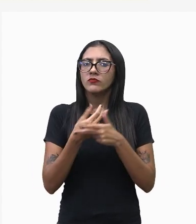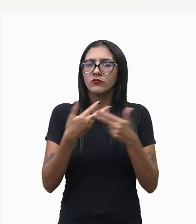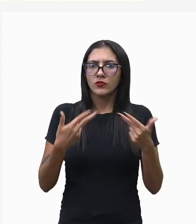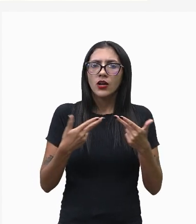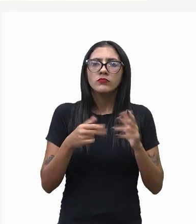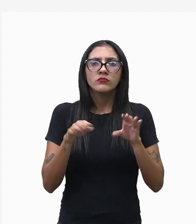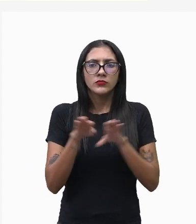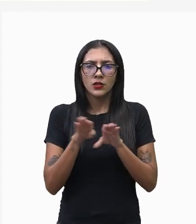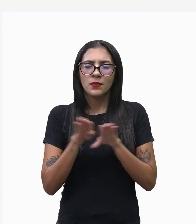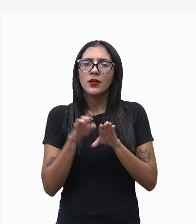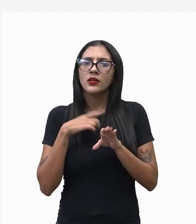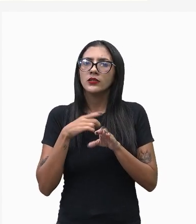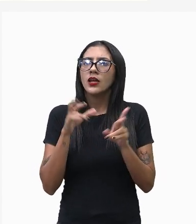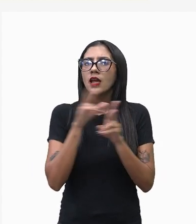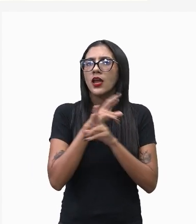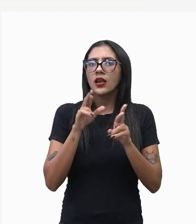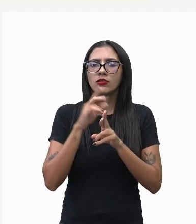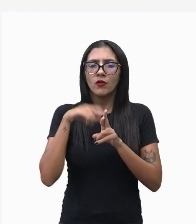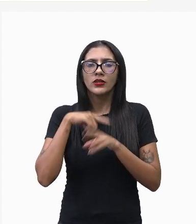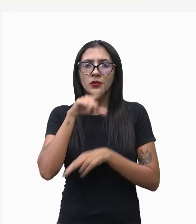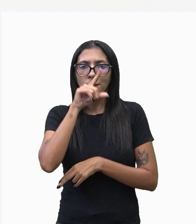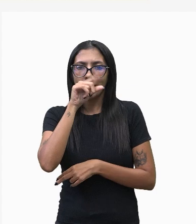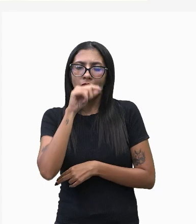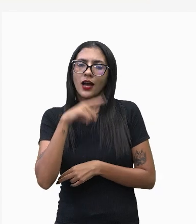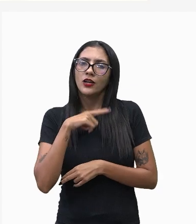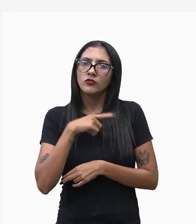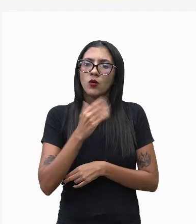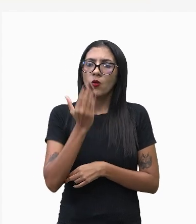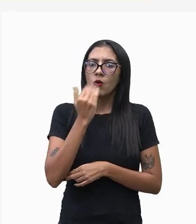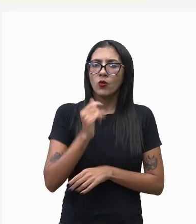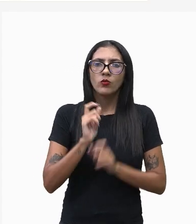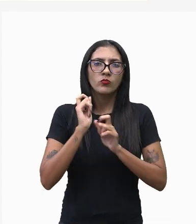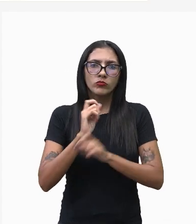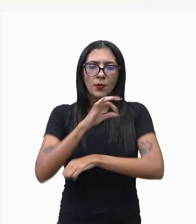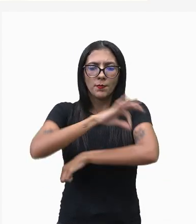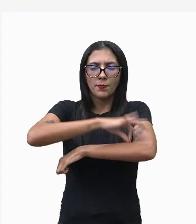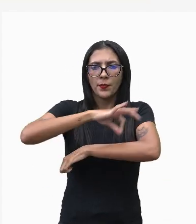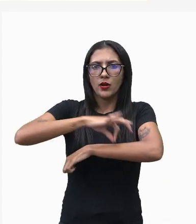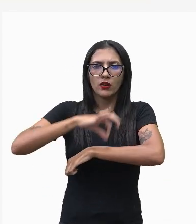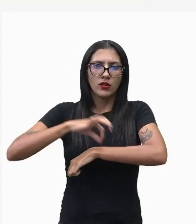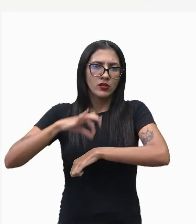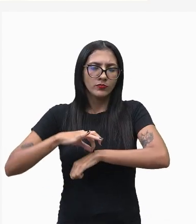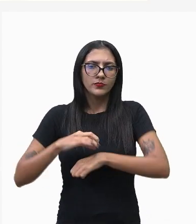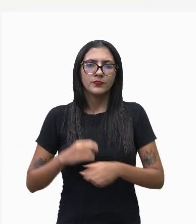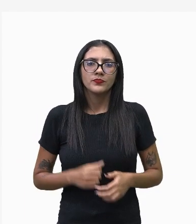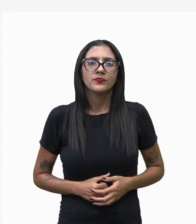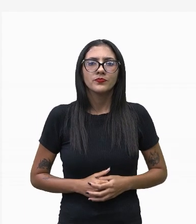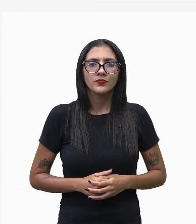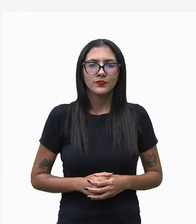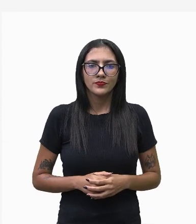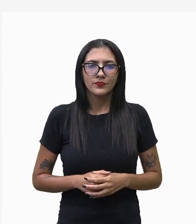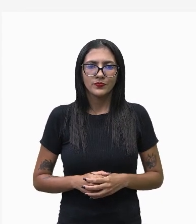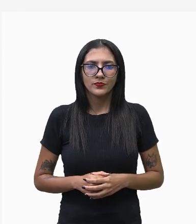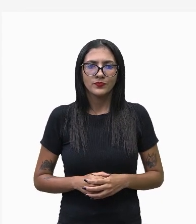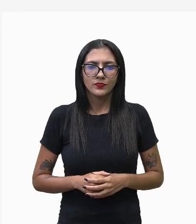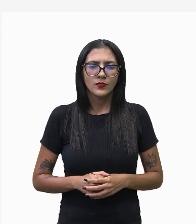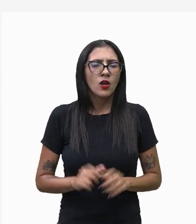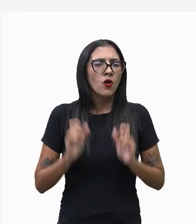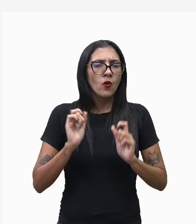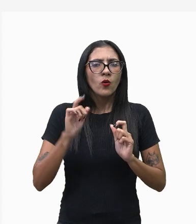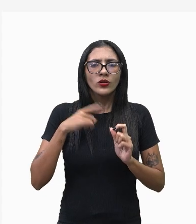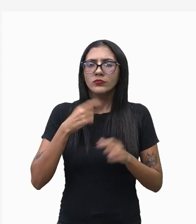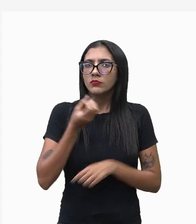a distribuição de sementes ao longo ali daquele território, daquele corredor. Os benefícios dos